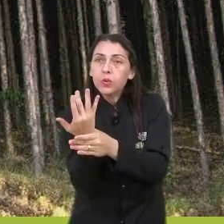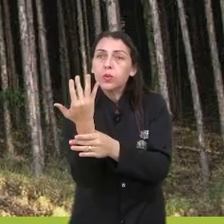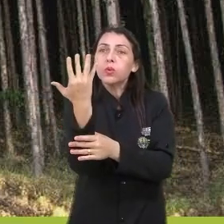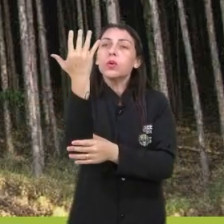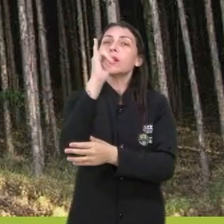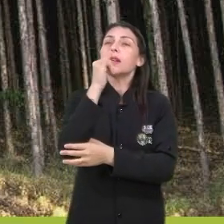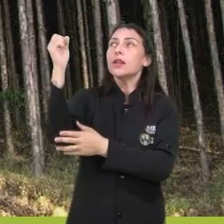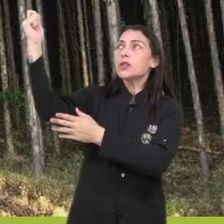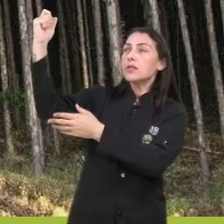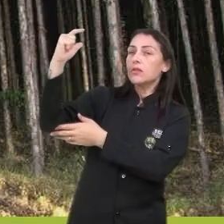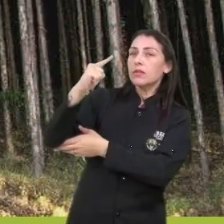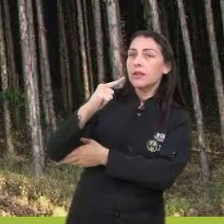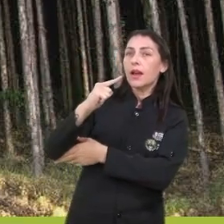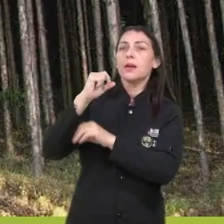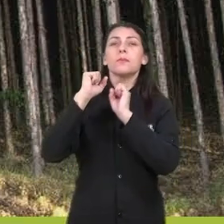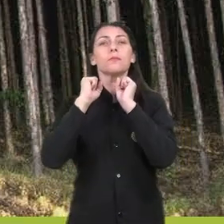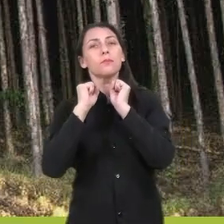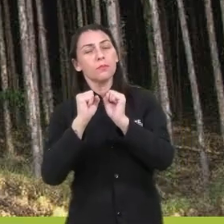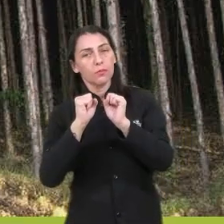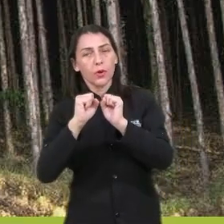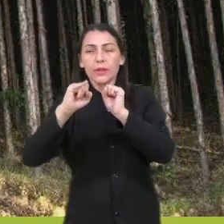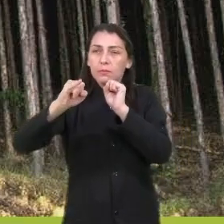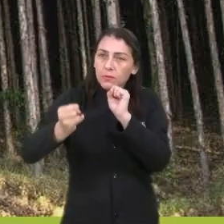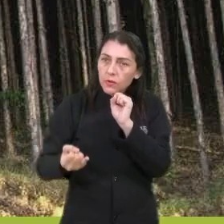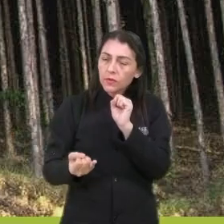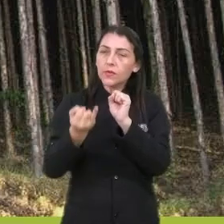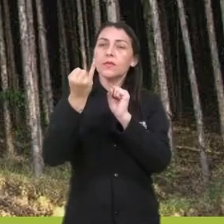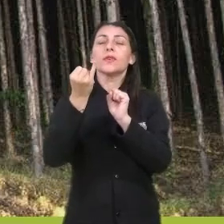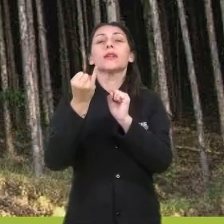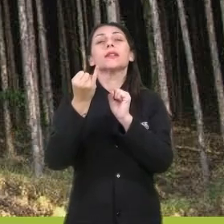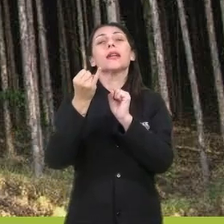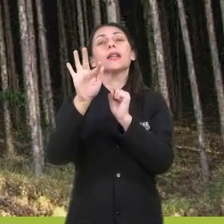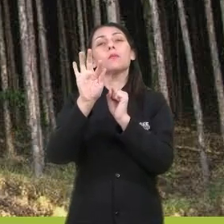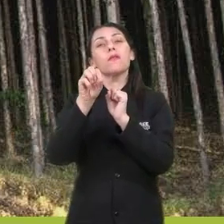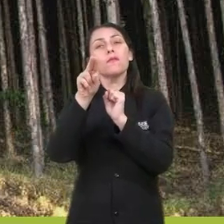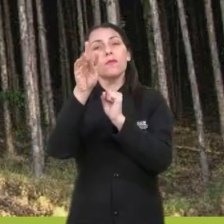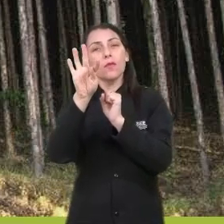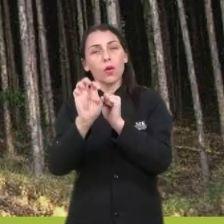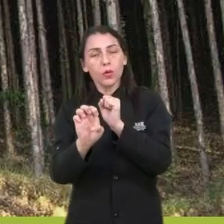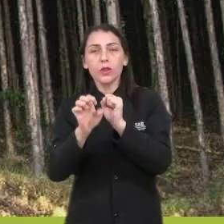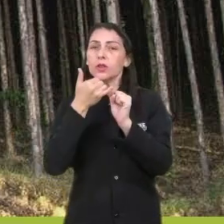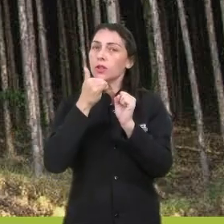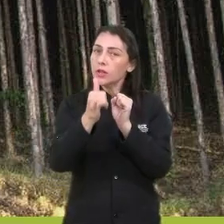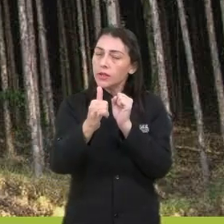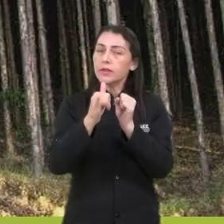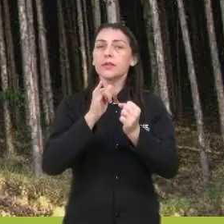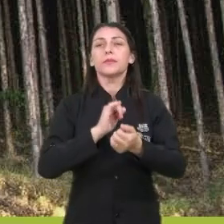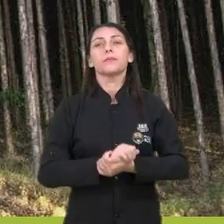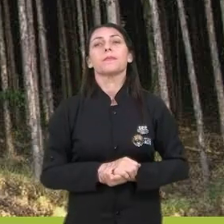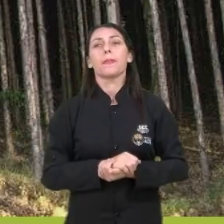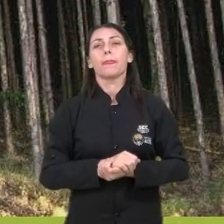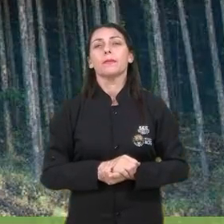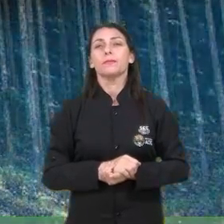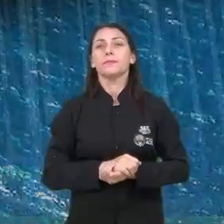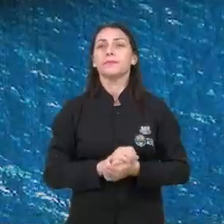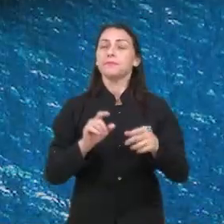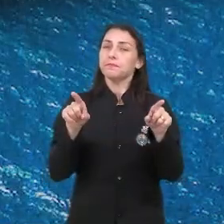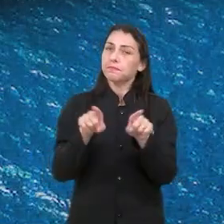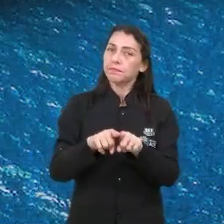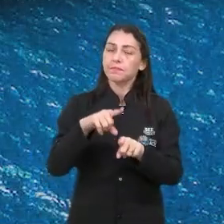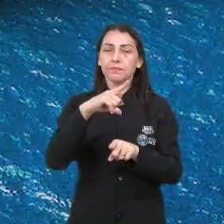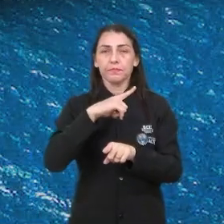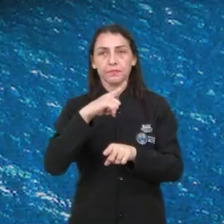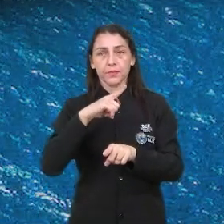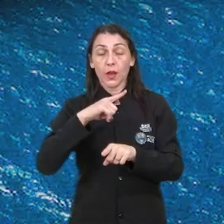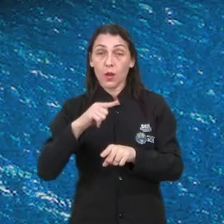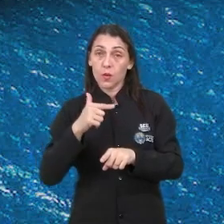energia solar, que pode ser aproveitada para fonte de energia, dentre outros. Nós também vamos ter